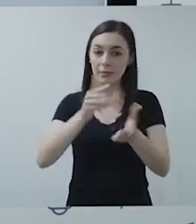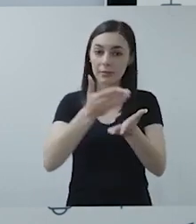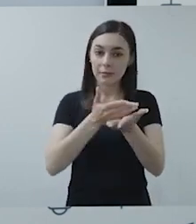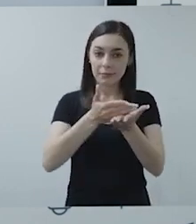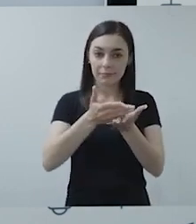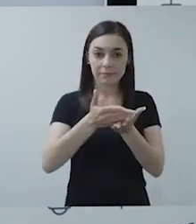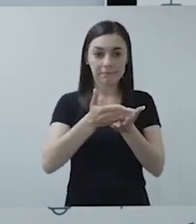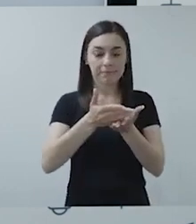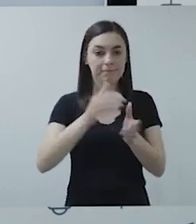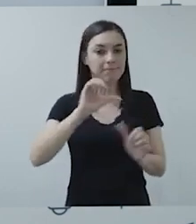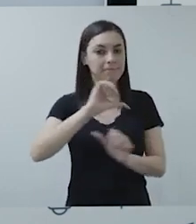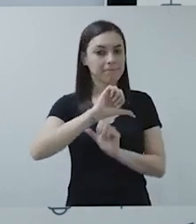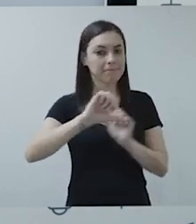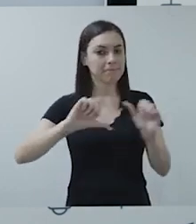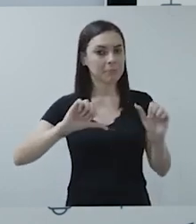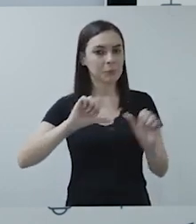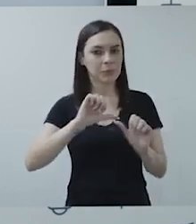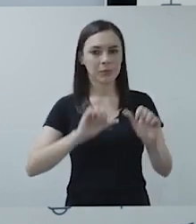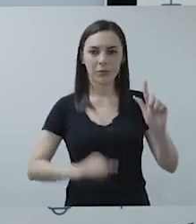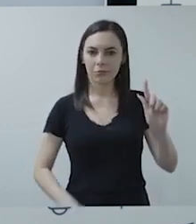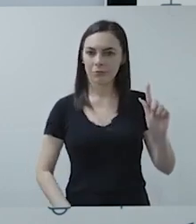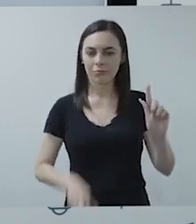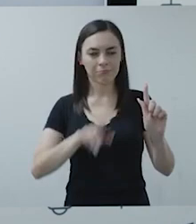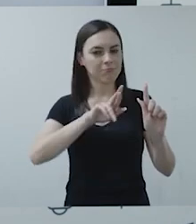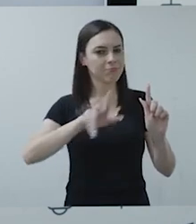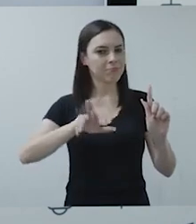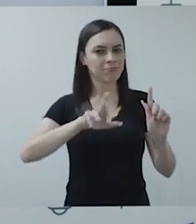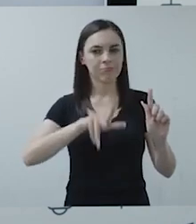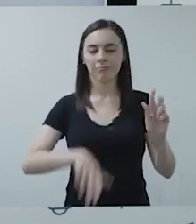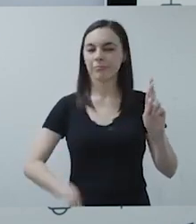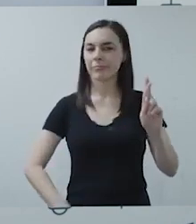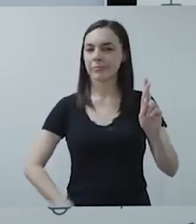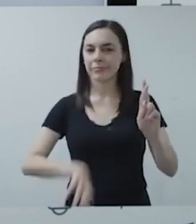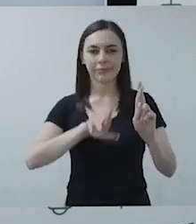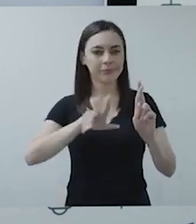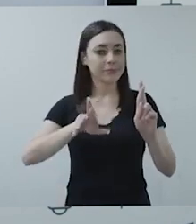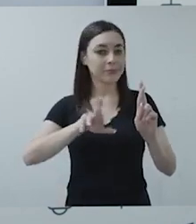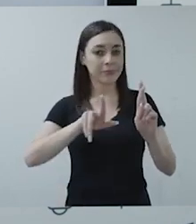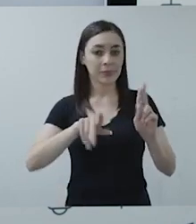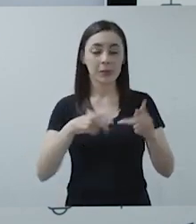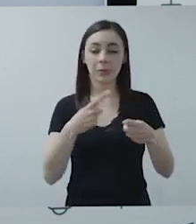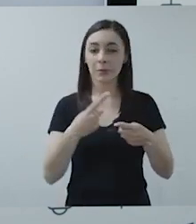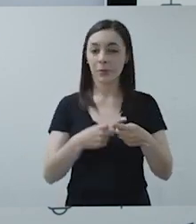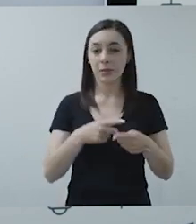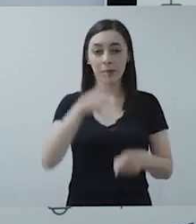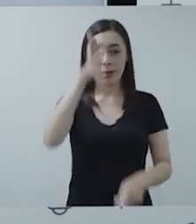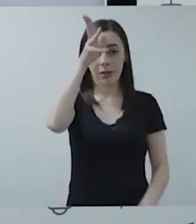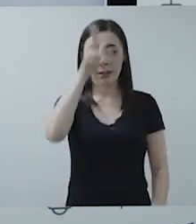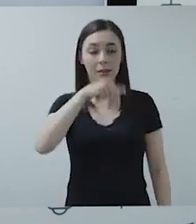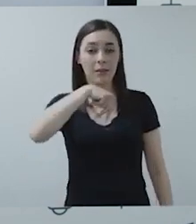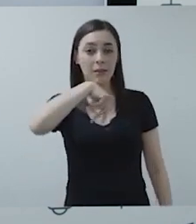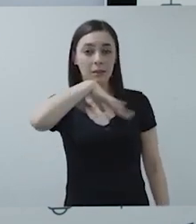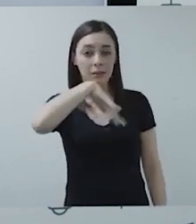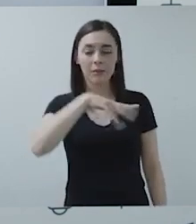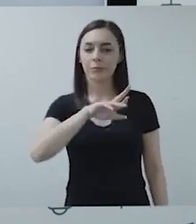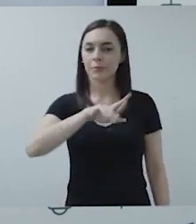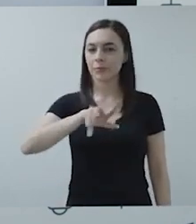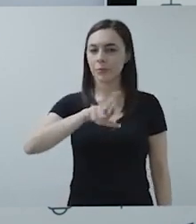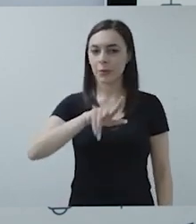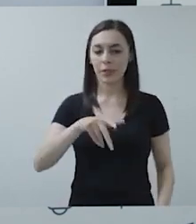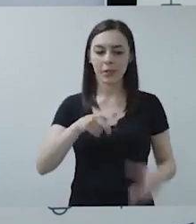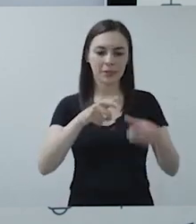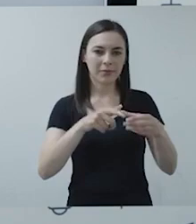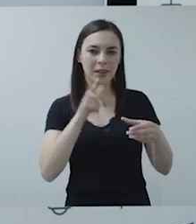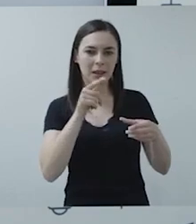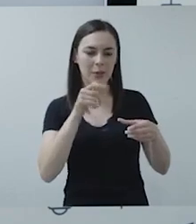inicial não é G e não é R, porque não é galo e nem ralo. É